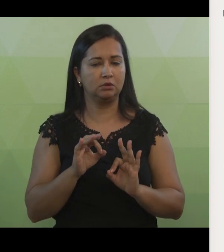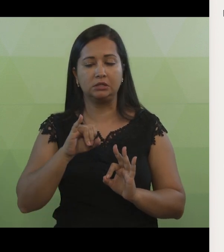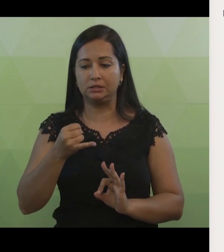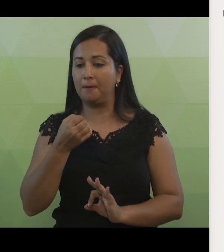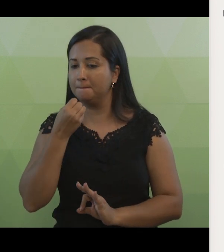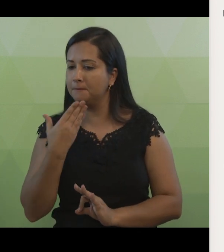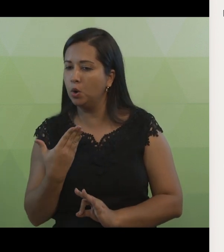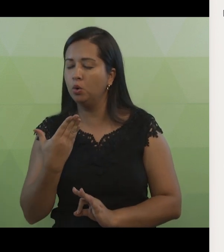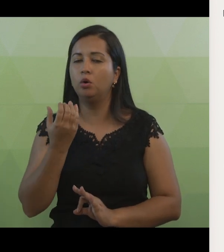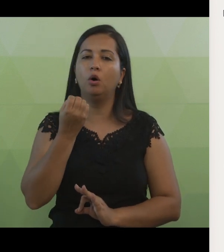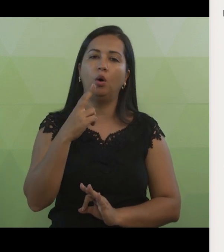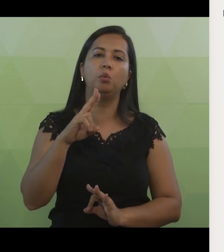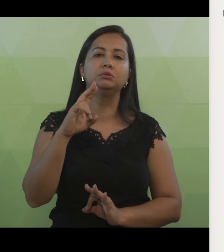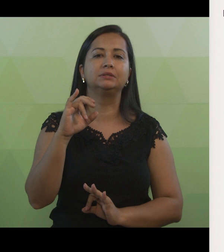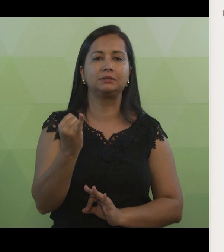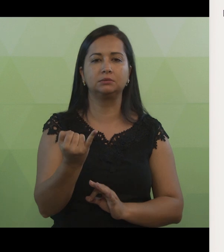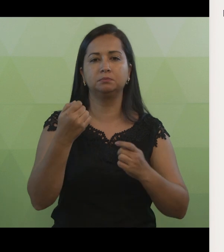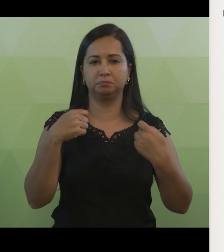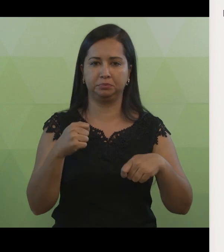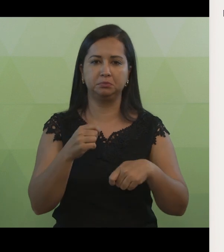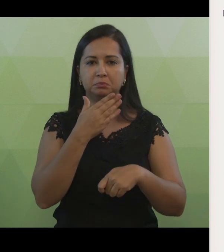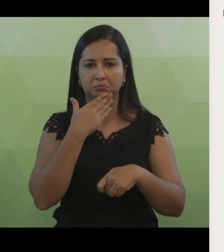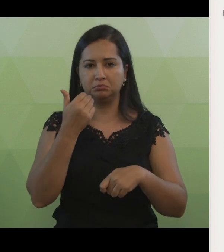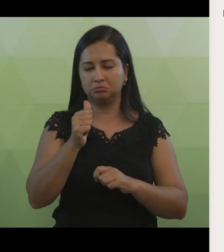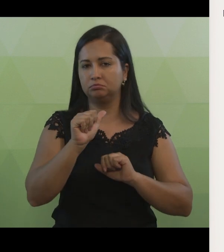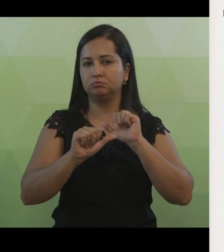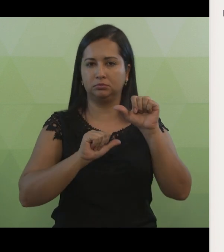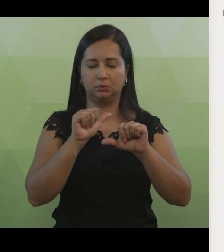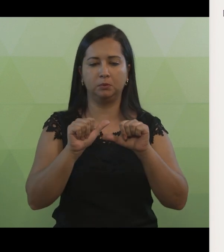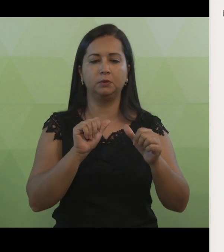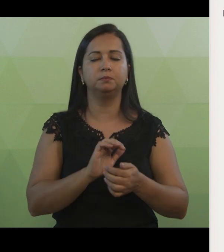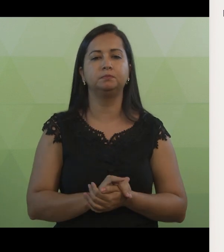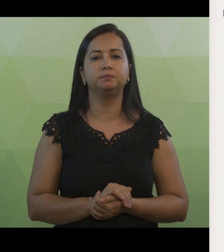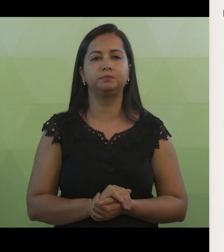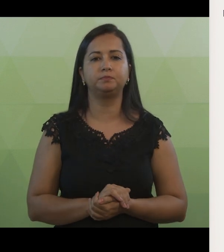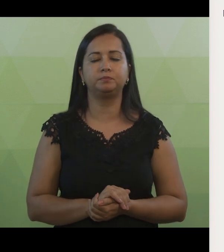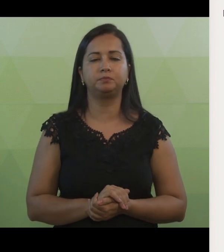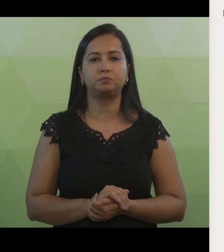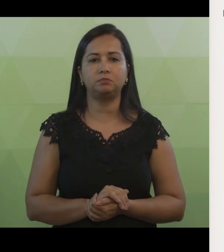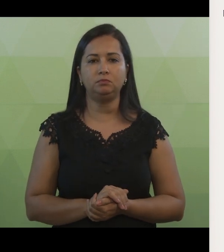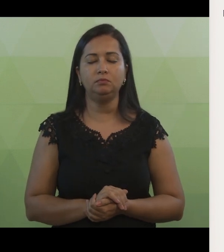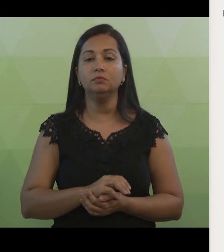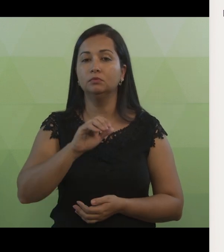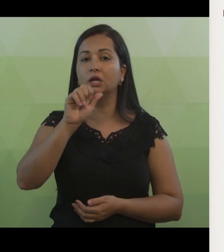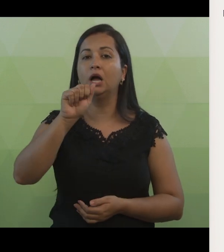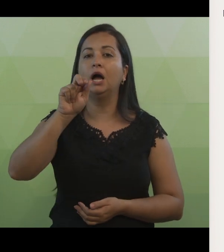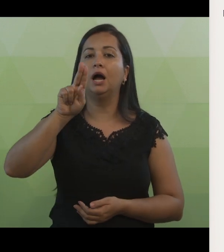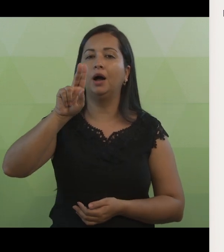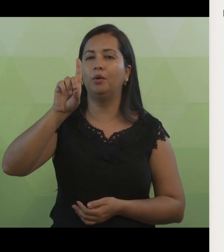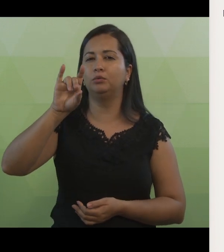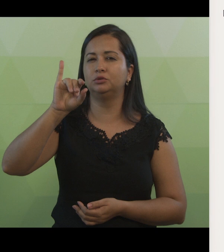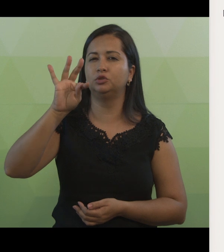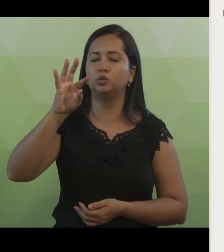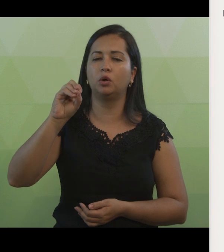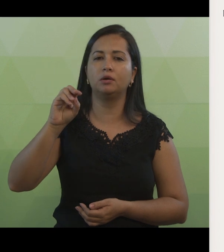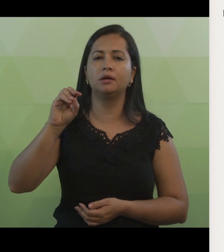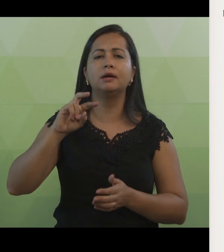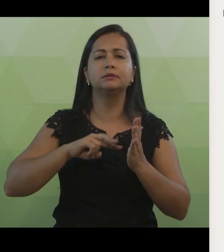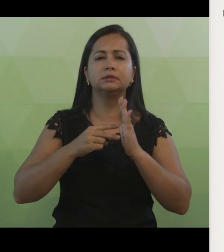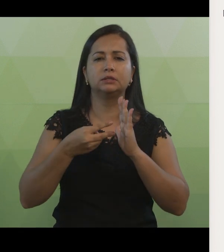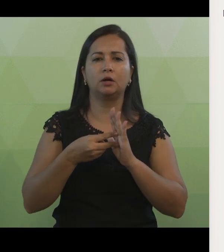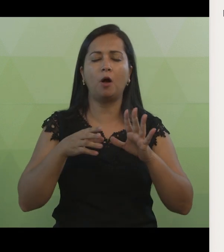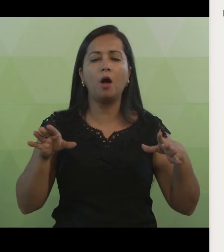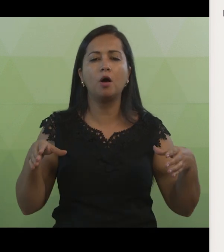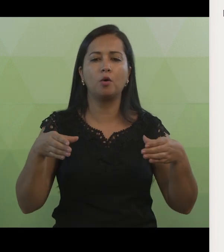ou ainda se é possível melhorar. Um conceito de auditoria é conjunto de atividades para levantar,